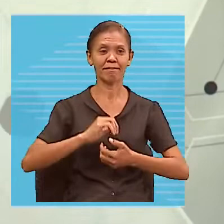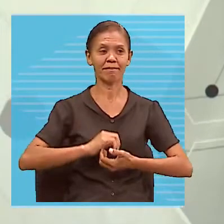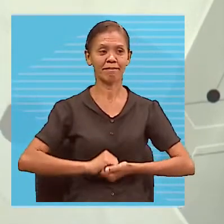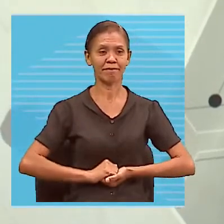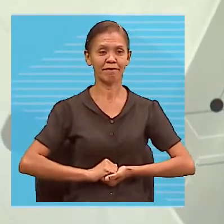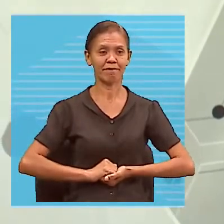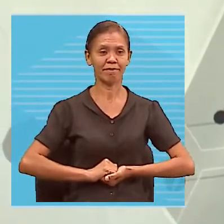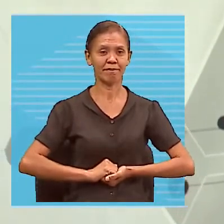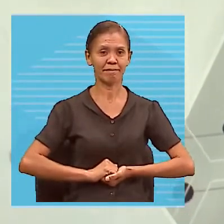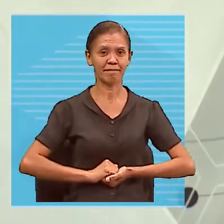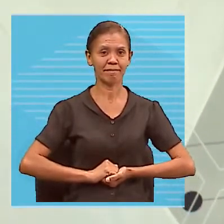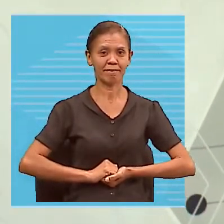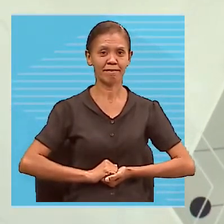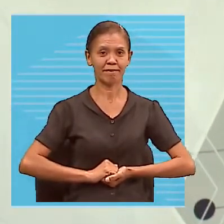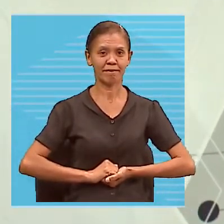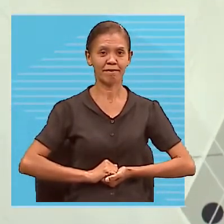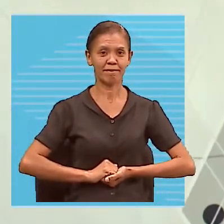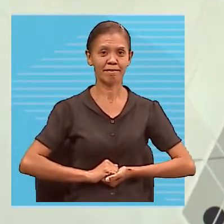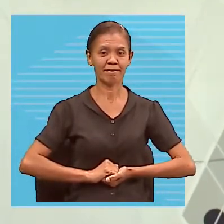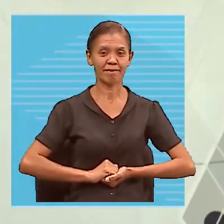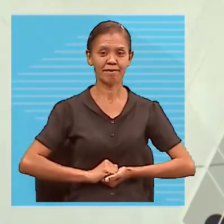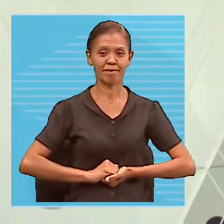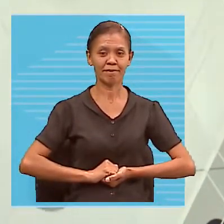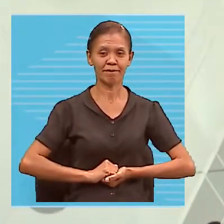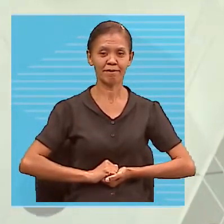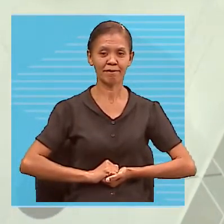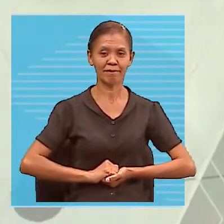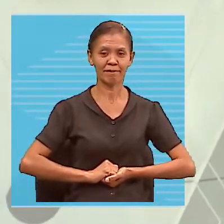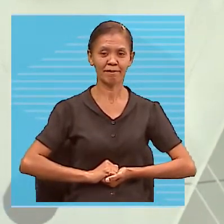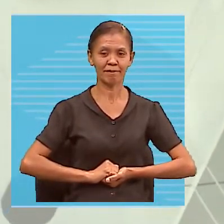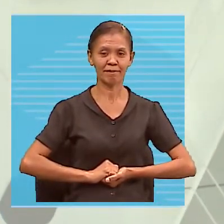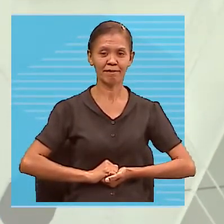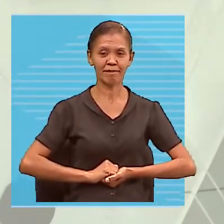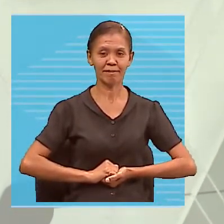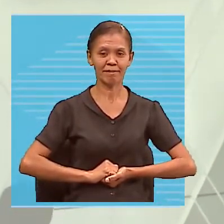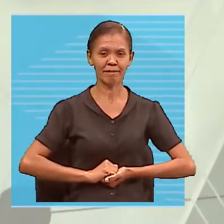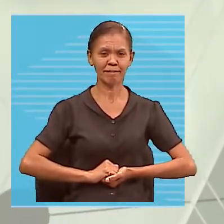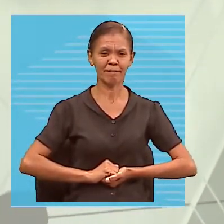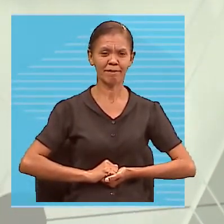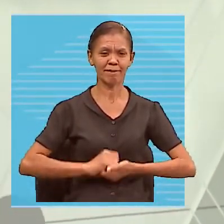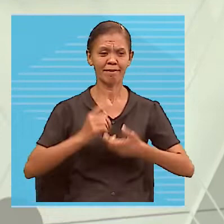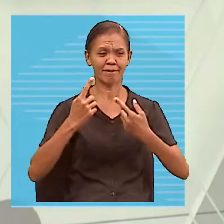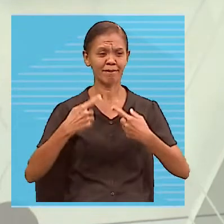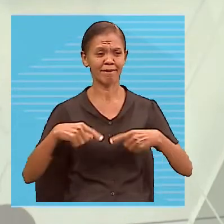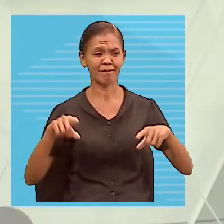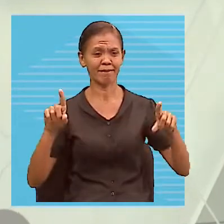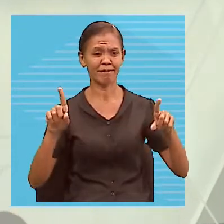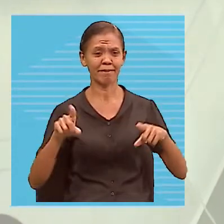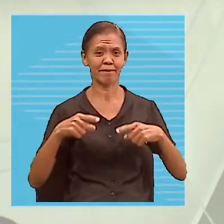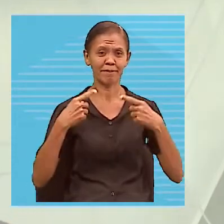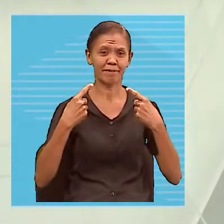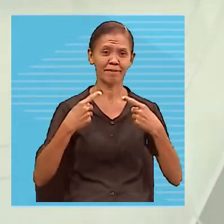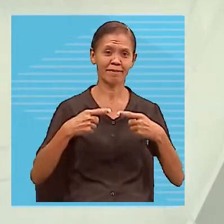E acabava tudo em um lanche, um banho quente e talvez um arranhão.